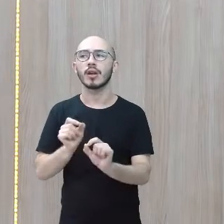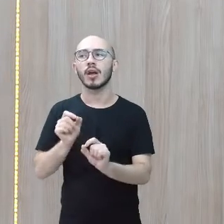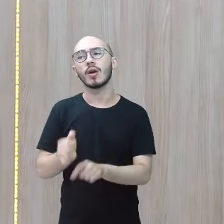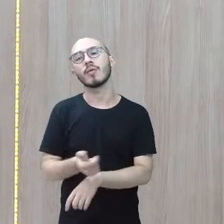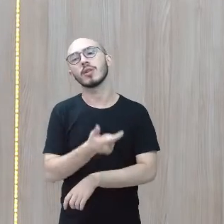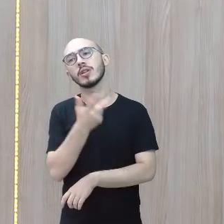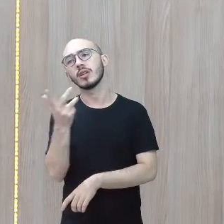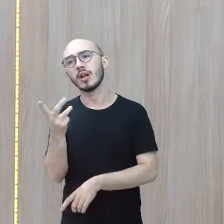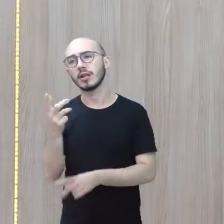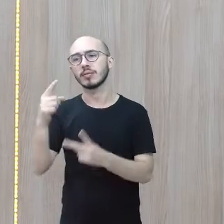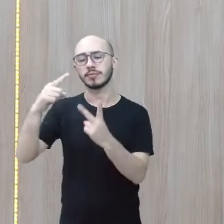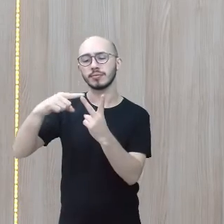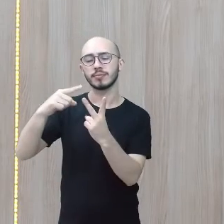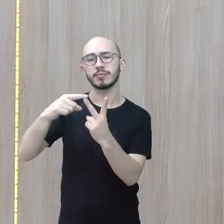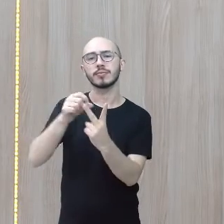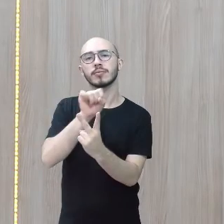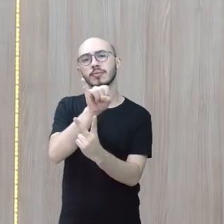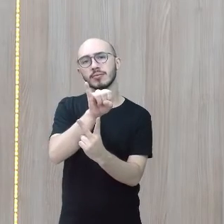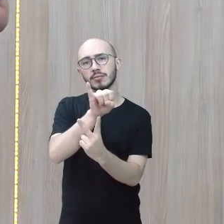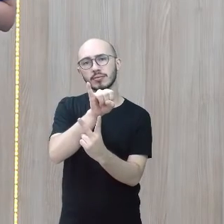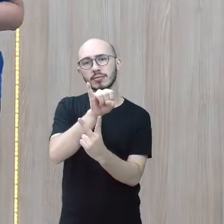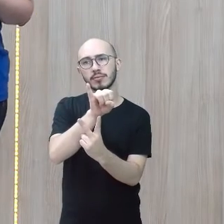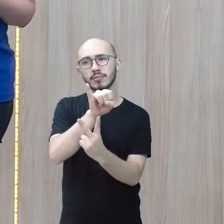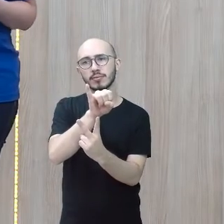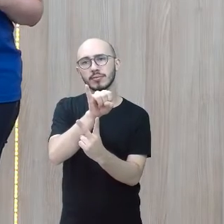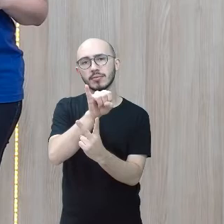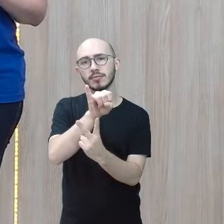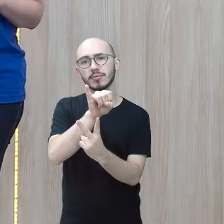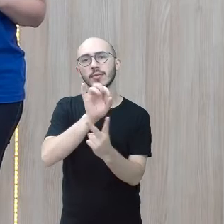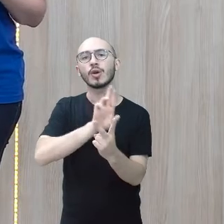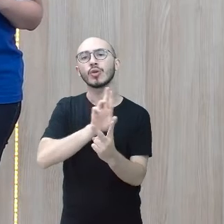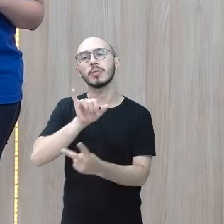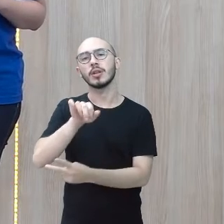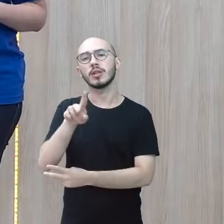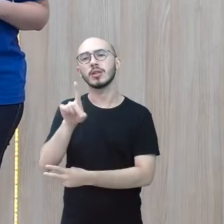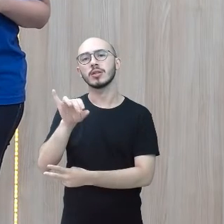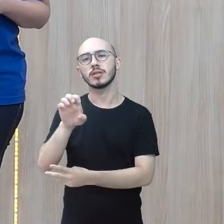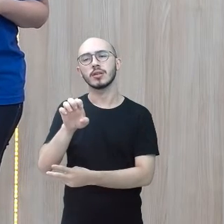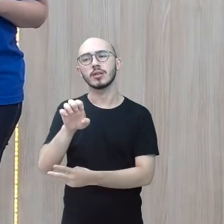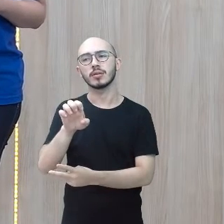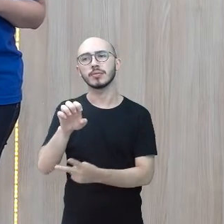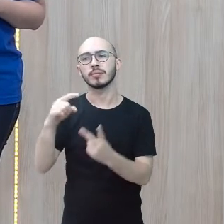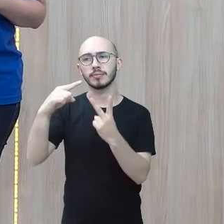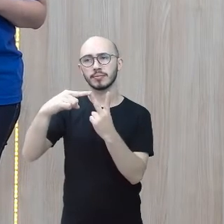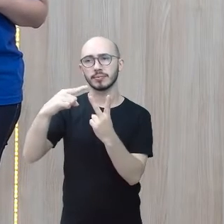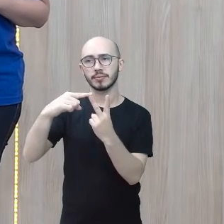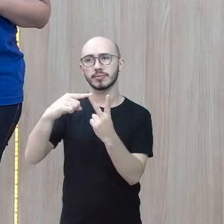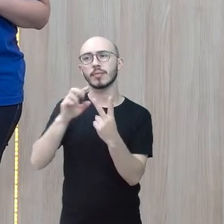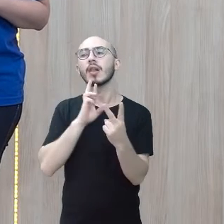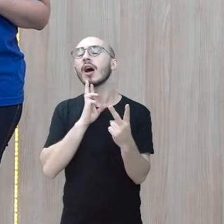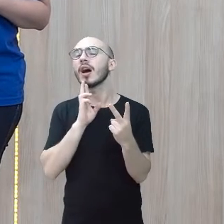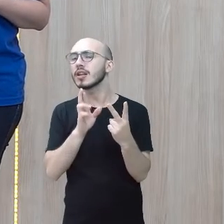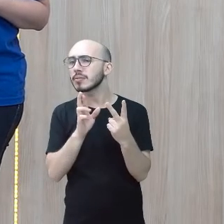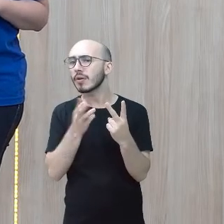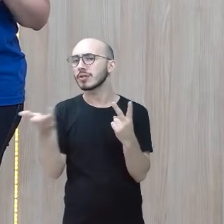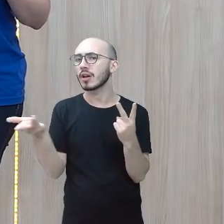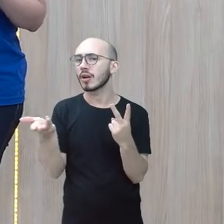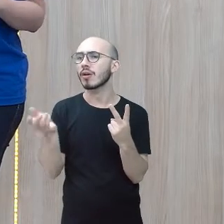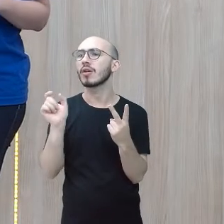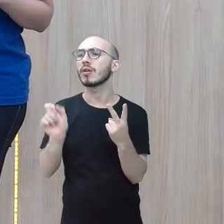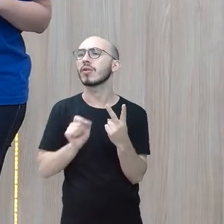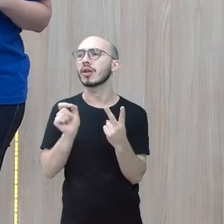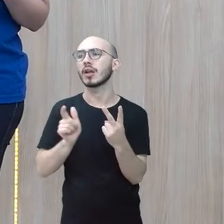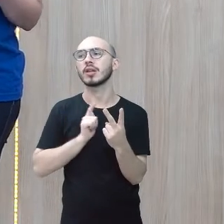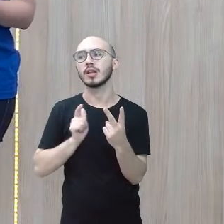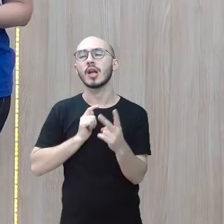de vezes vai ficar naquele pedacinho ali de cima que chama índice da raiz, tá certo? Essa mesma resposta que eu comentei agora, que